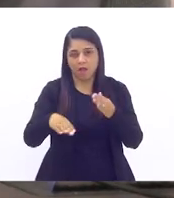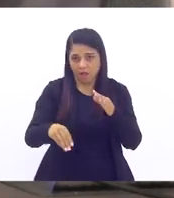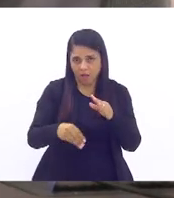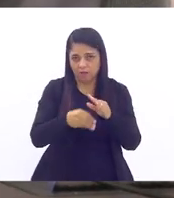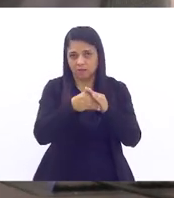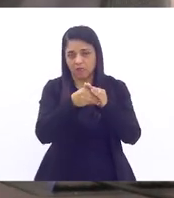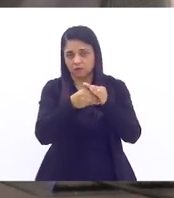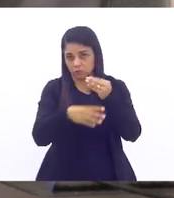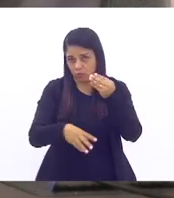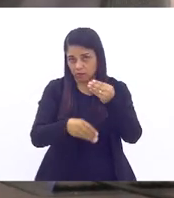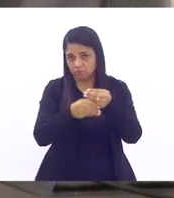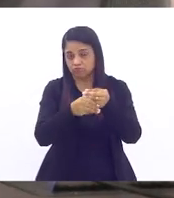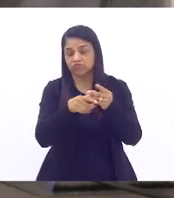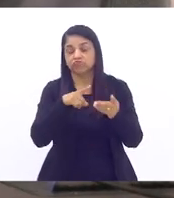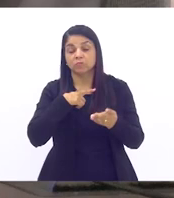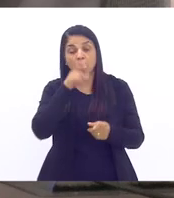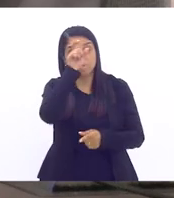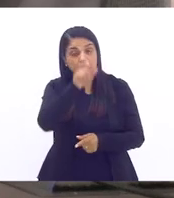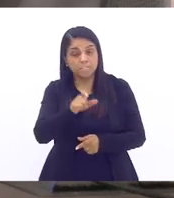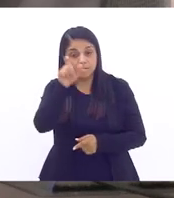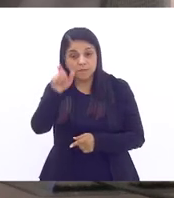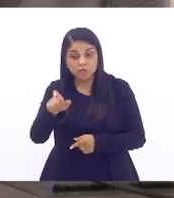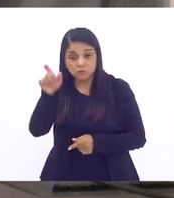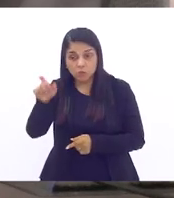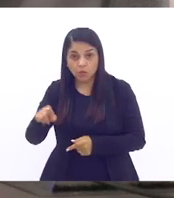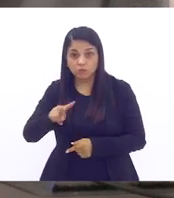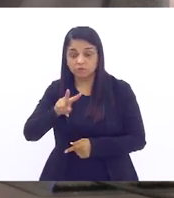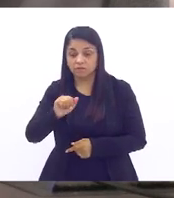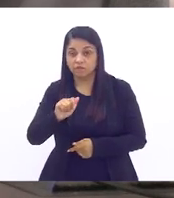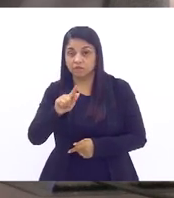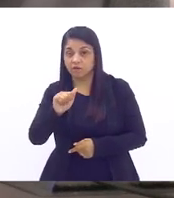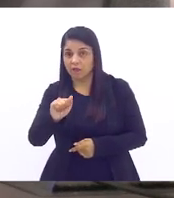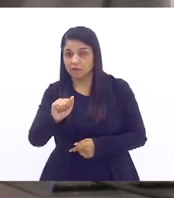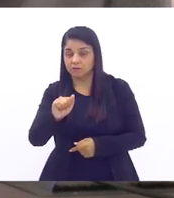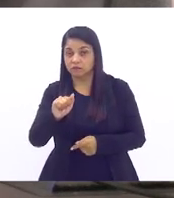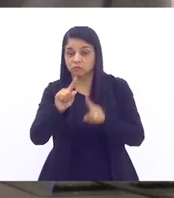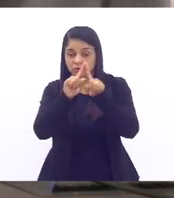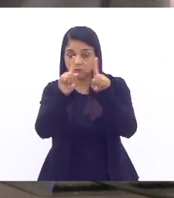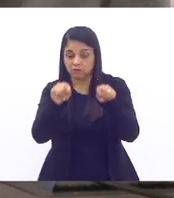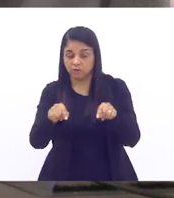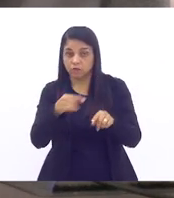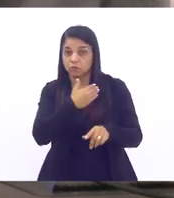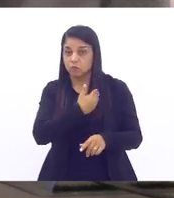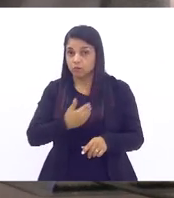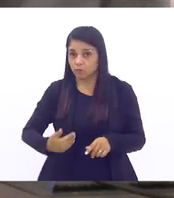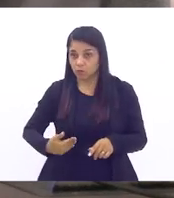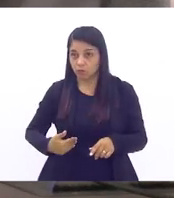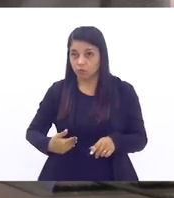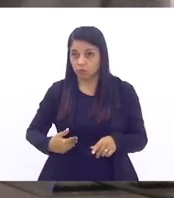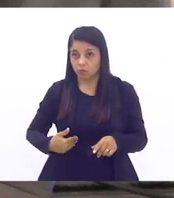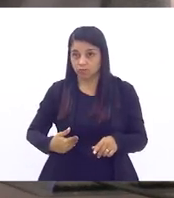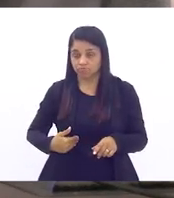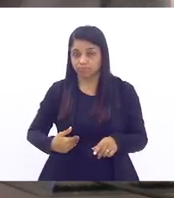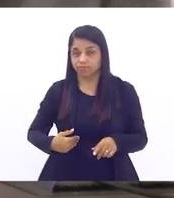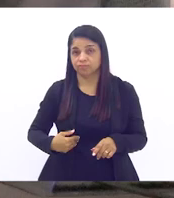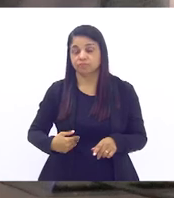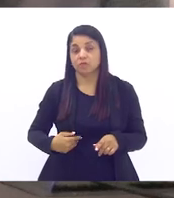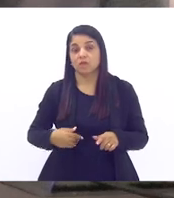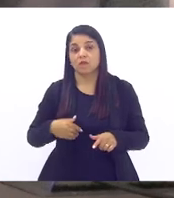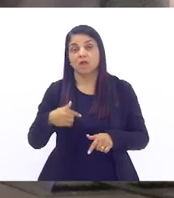teriam essa condição nas vagas do serviço público que é uma competência Nossa aqui